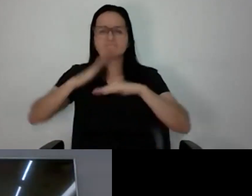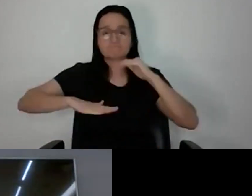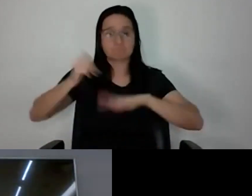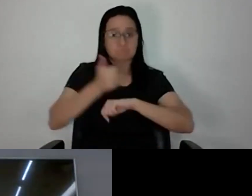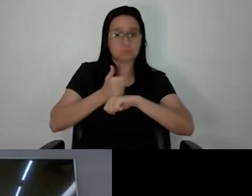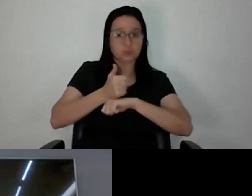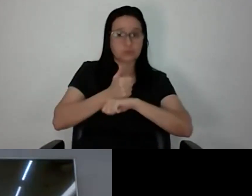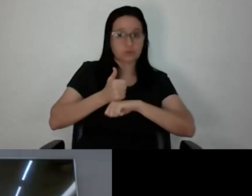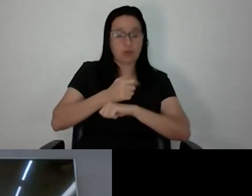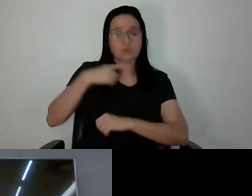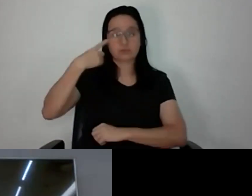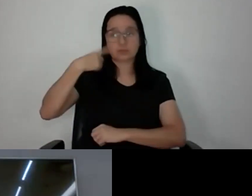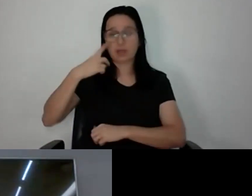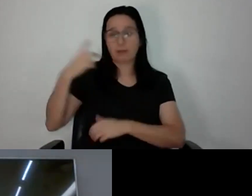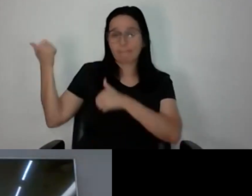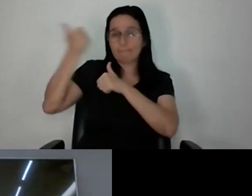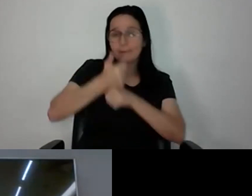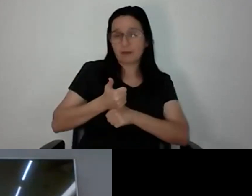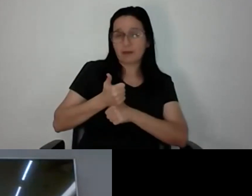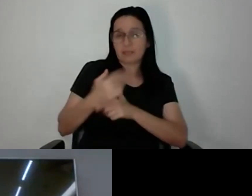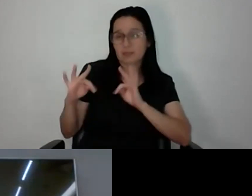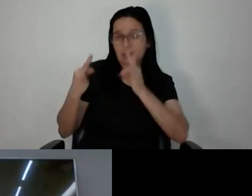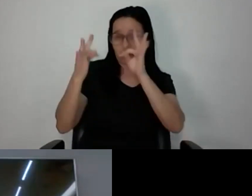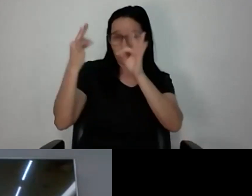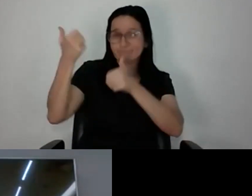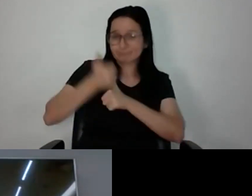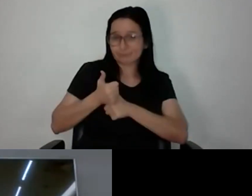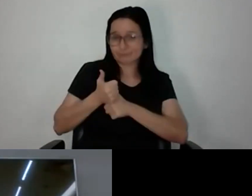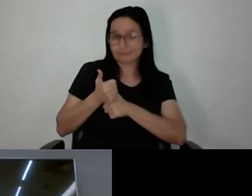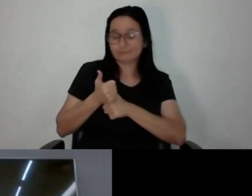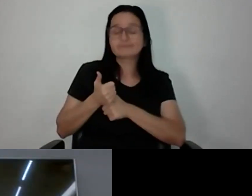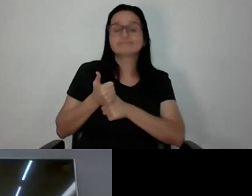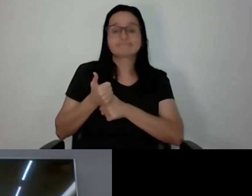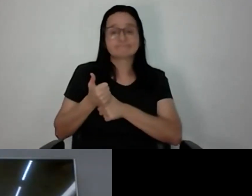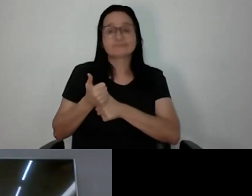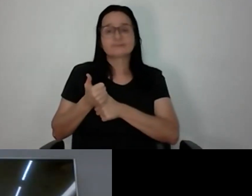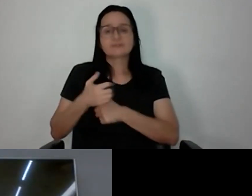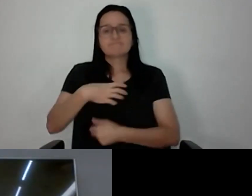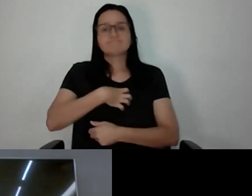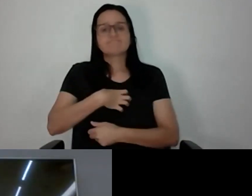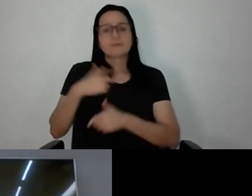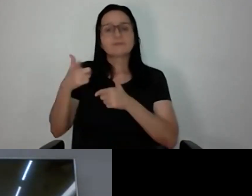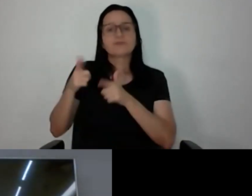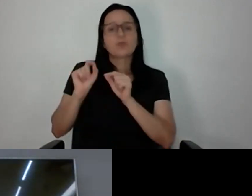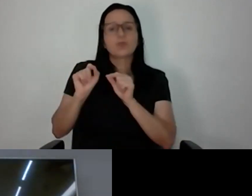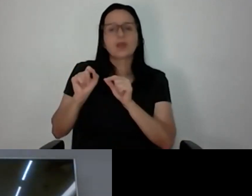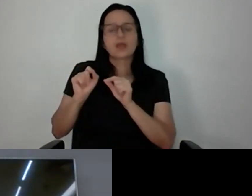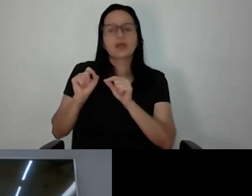o profissional do direito ele será substituído pela tecnologia, na verdade, acho que a provocação é um passo atrás